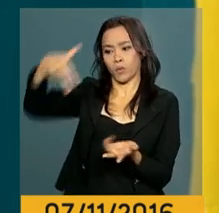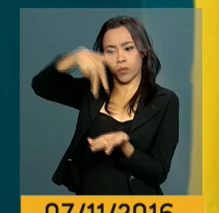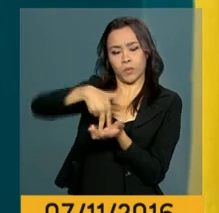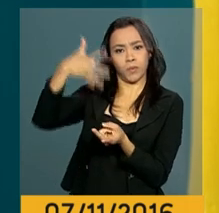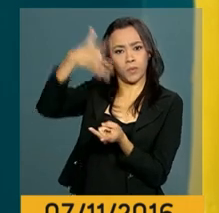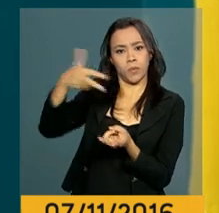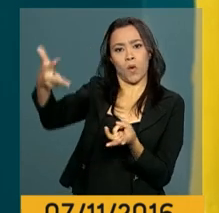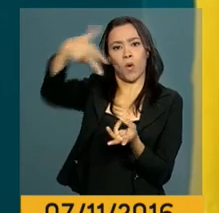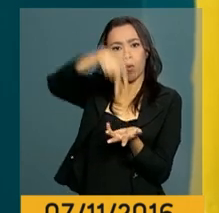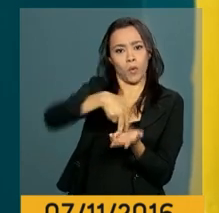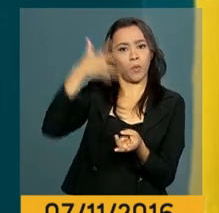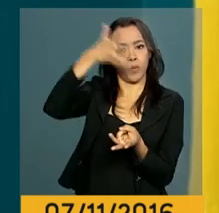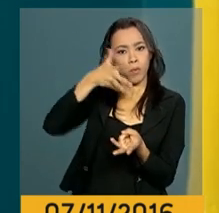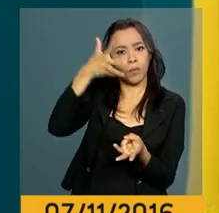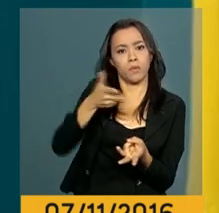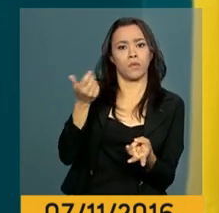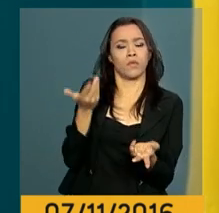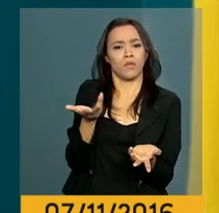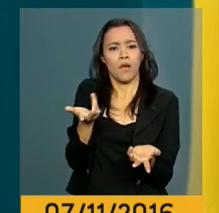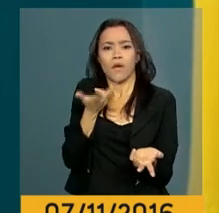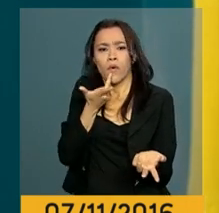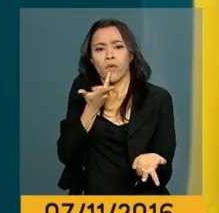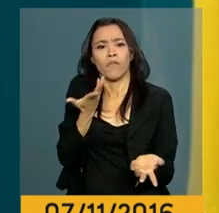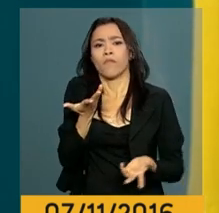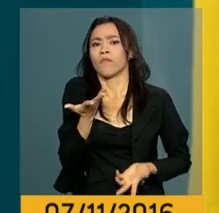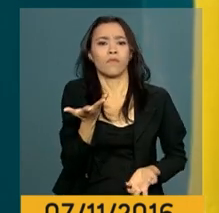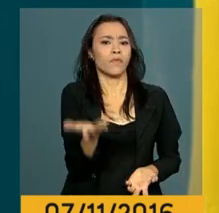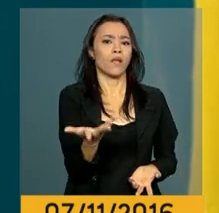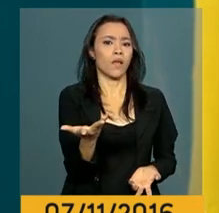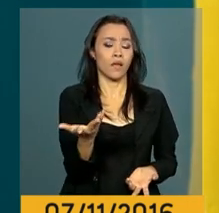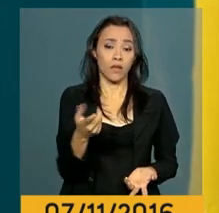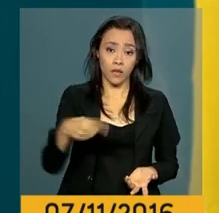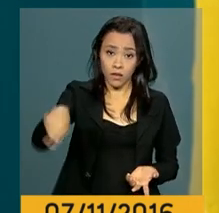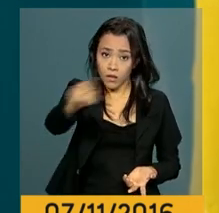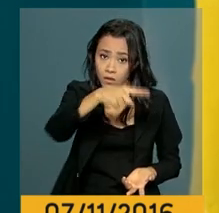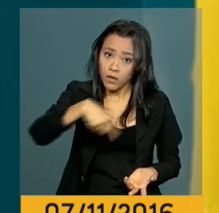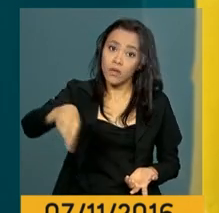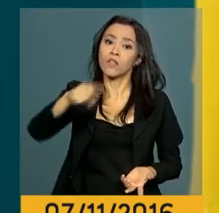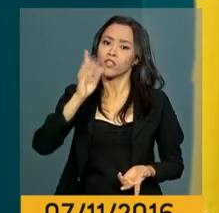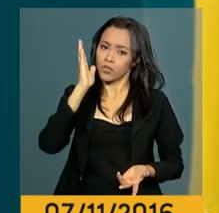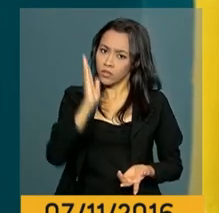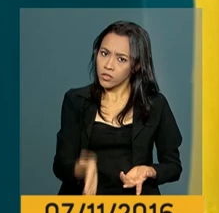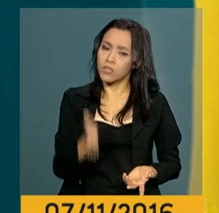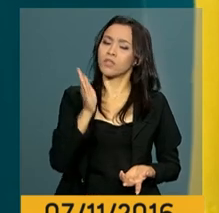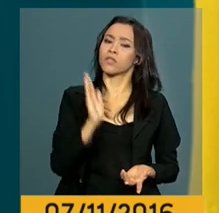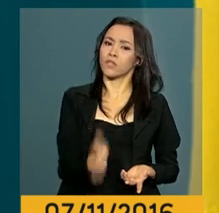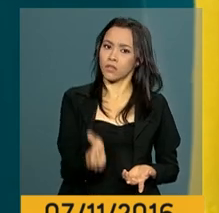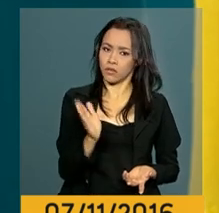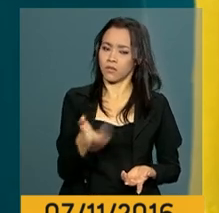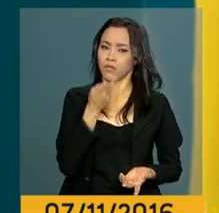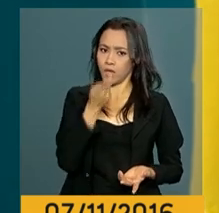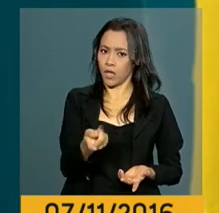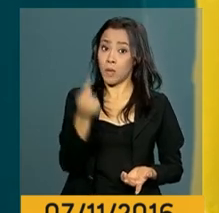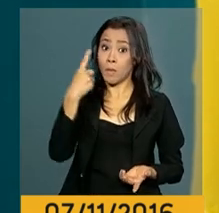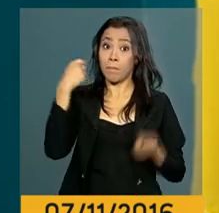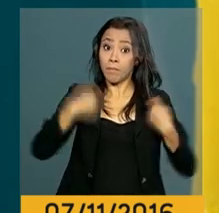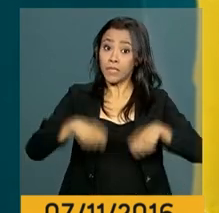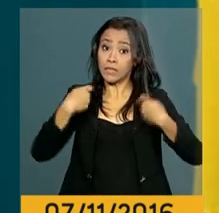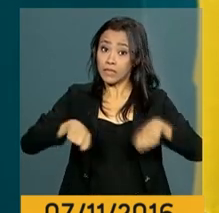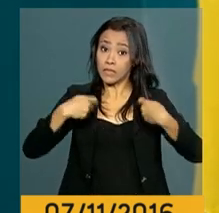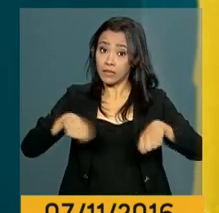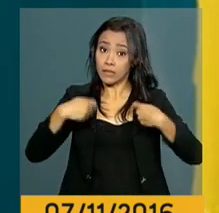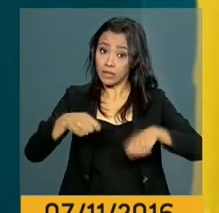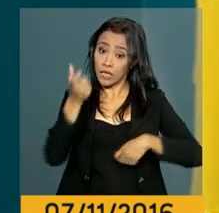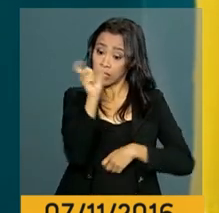Luiz Cláudio se dirijam aos senhores para dizer e salientar o que disseram e salientaram. É preciso que as